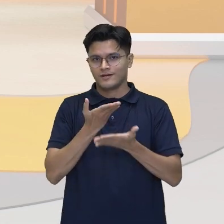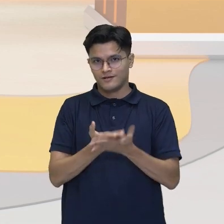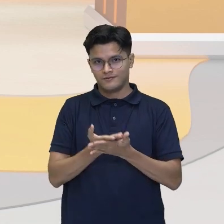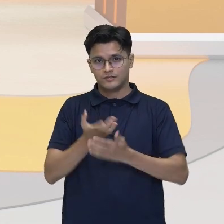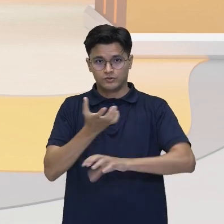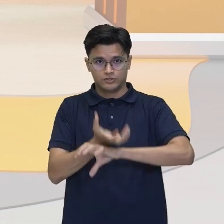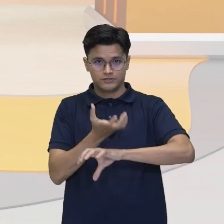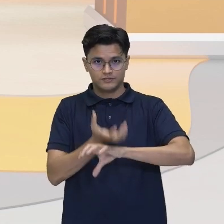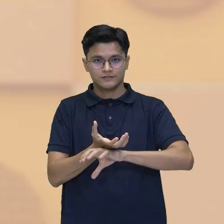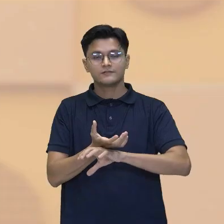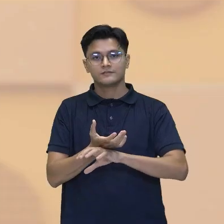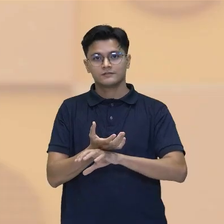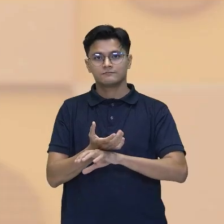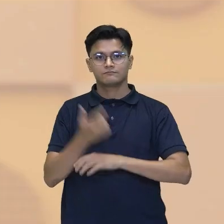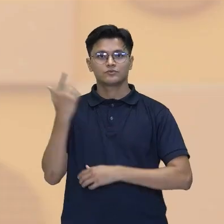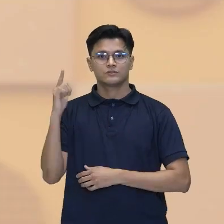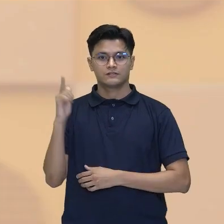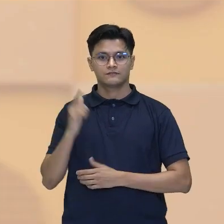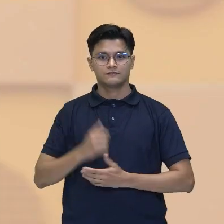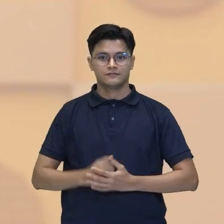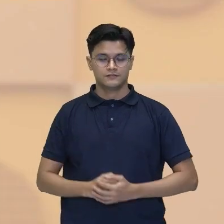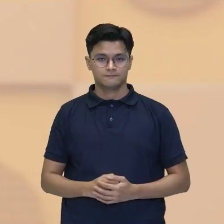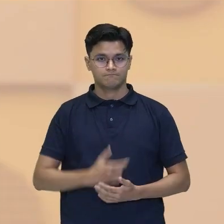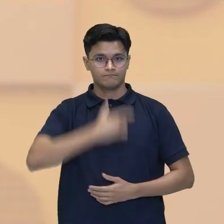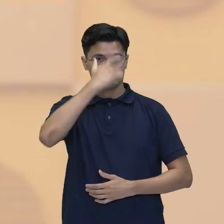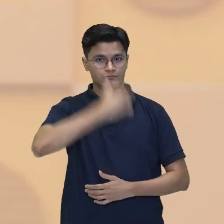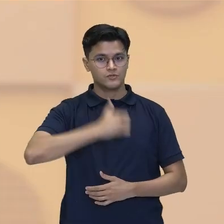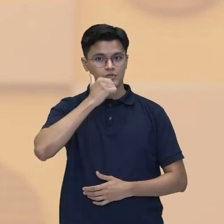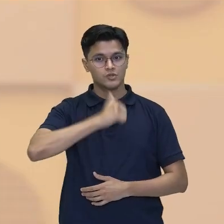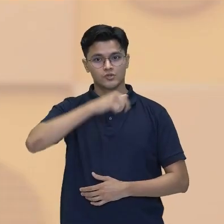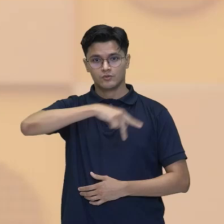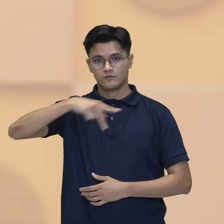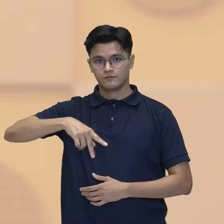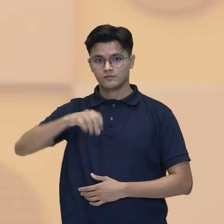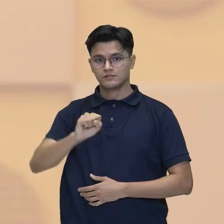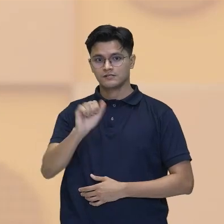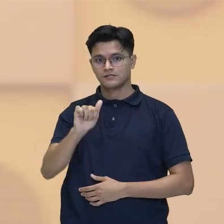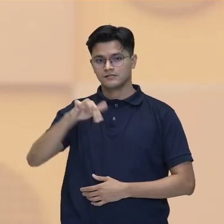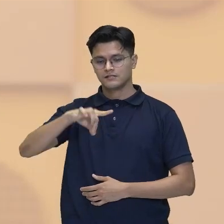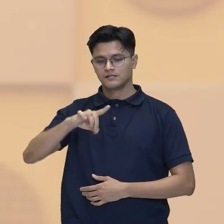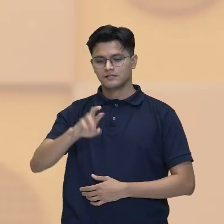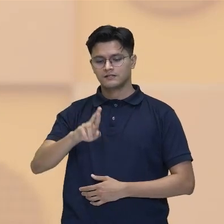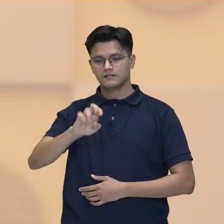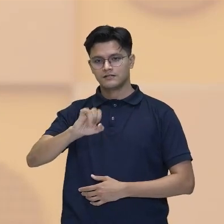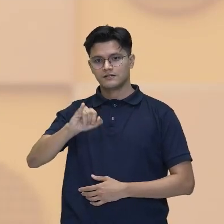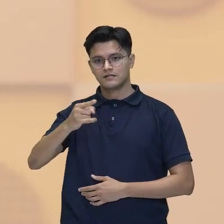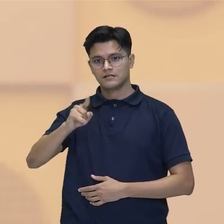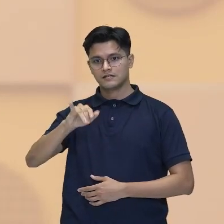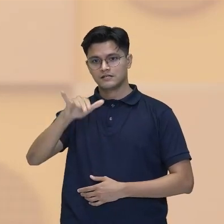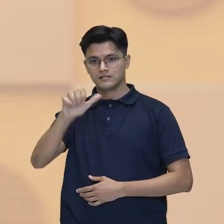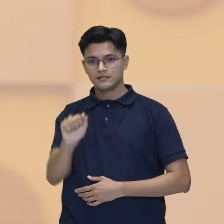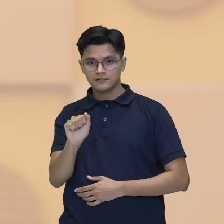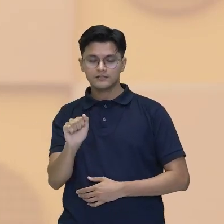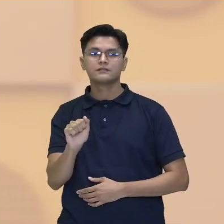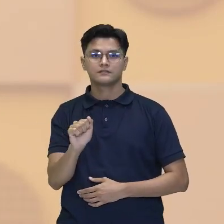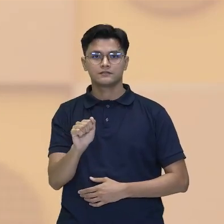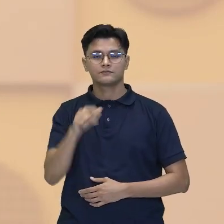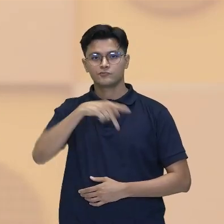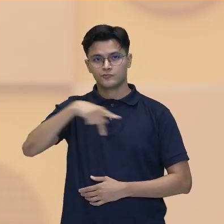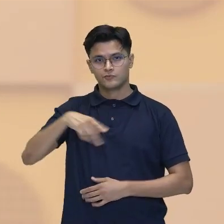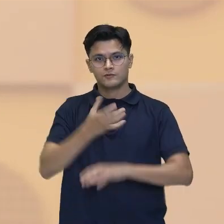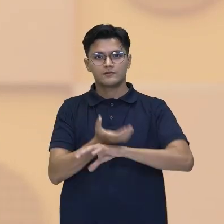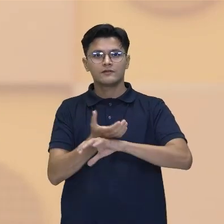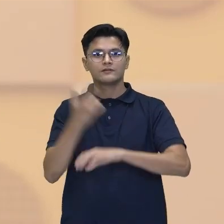de Geografia. Eu sou a professora Sandréia Cascais, professora deste componente. Vamos dar uma olhada no